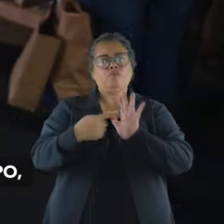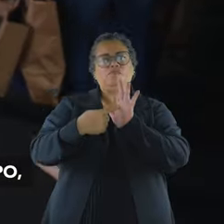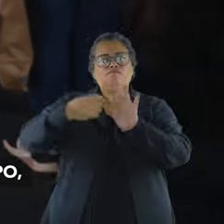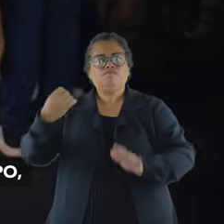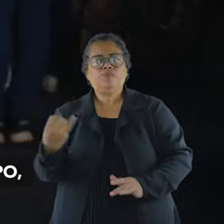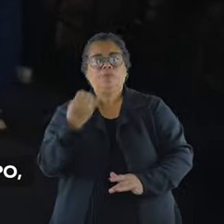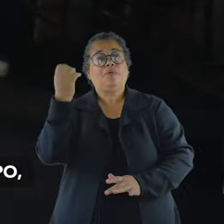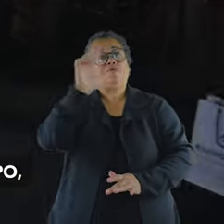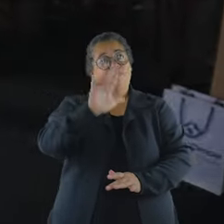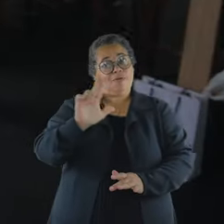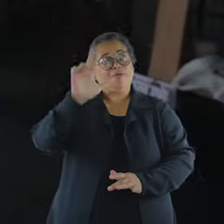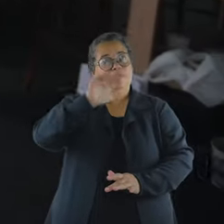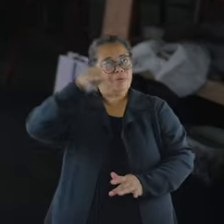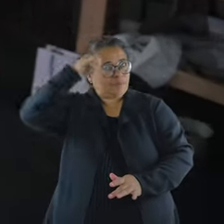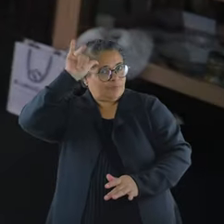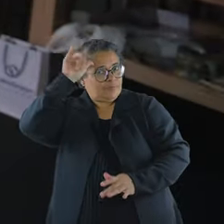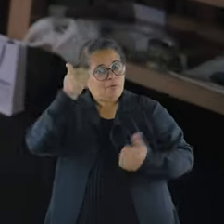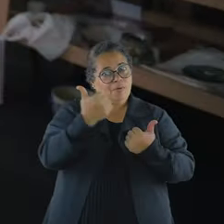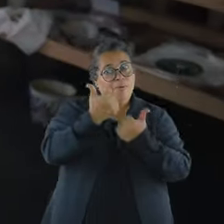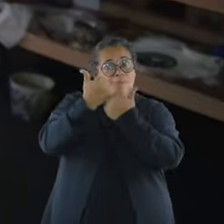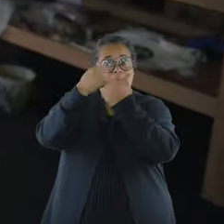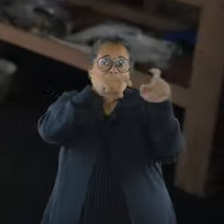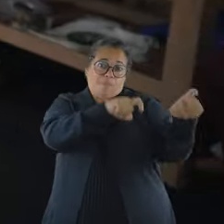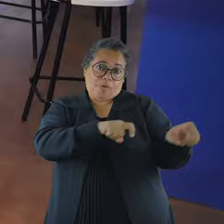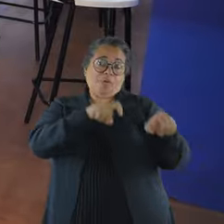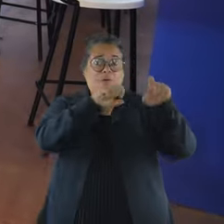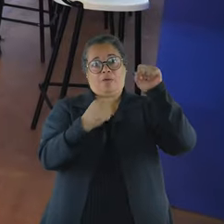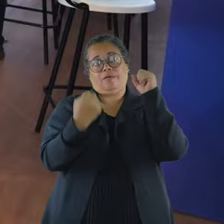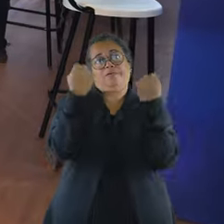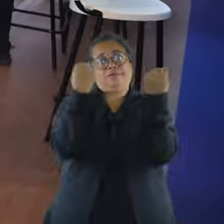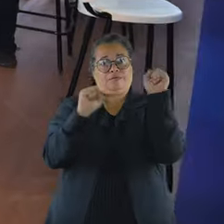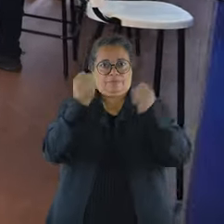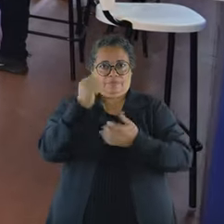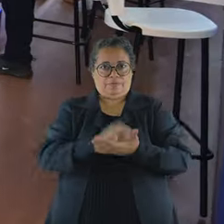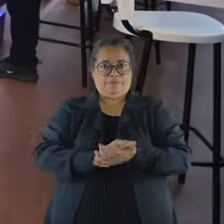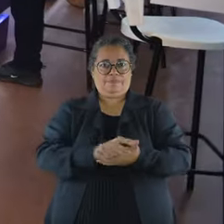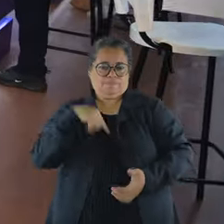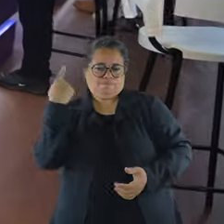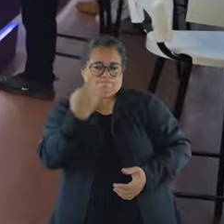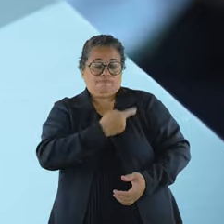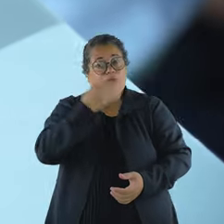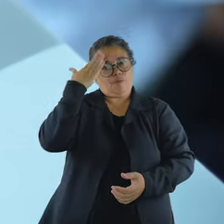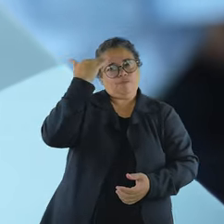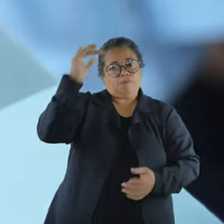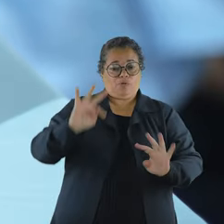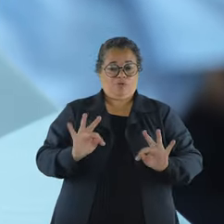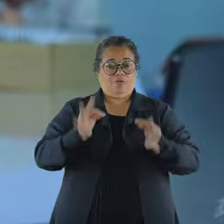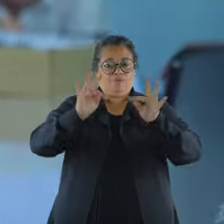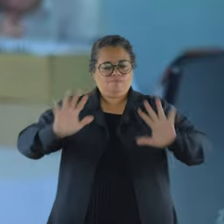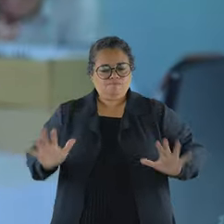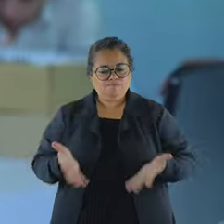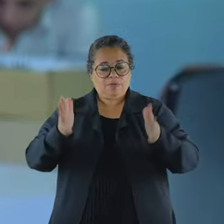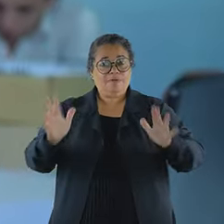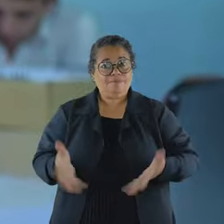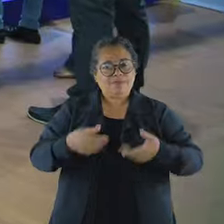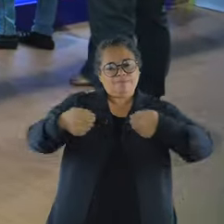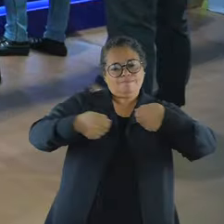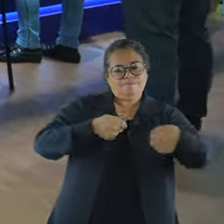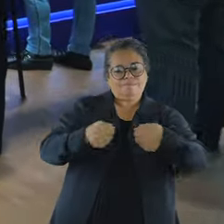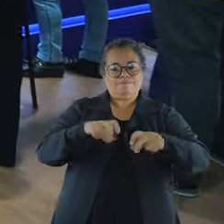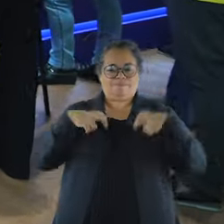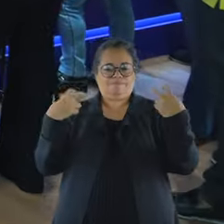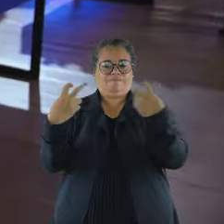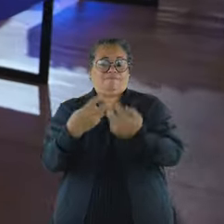a força de Uberlândia no campo com apoio à agroindústria. E nossa força também em tecnologia, promovendo negócios na